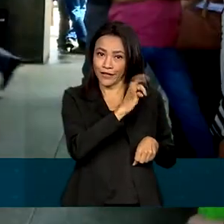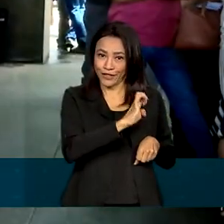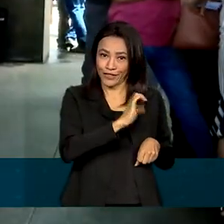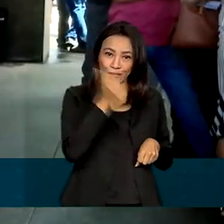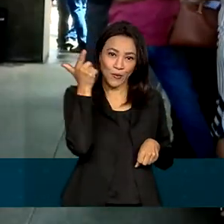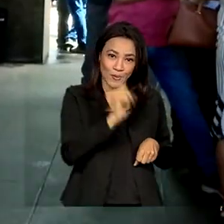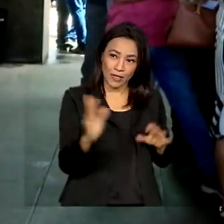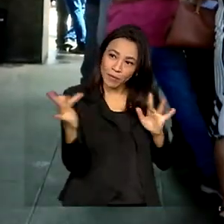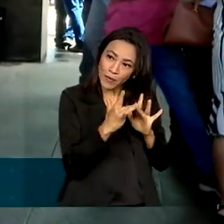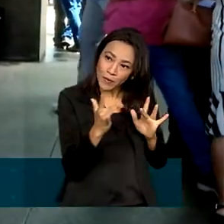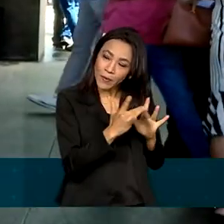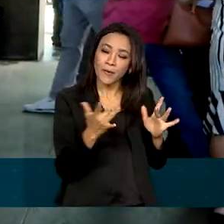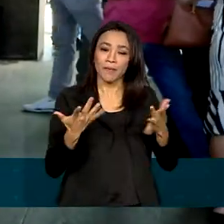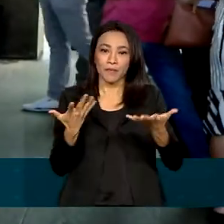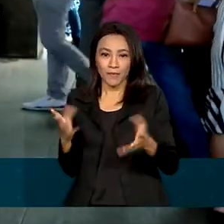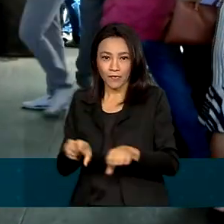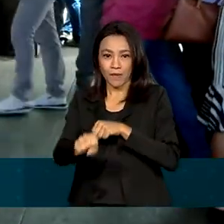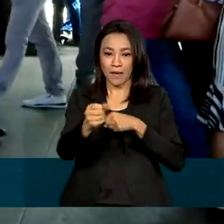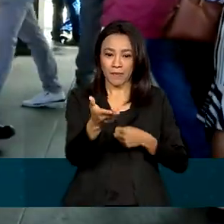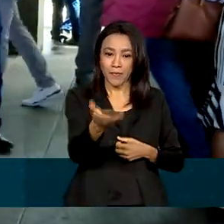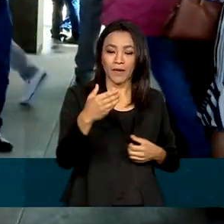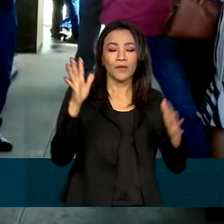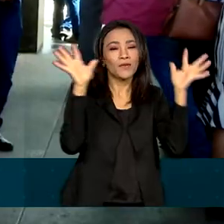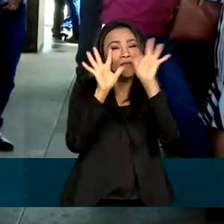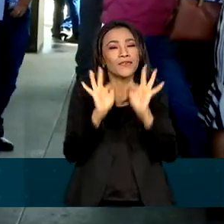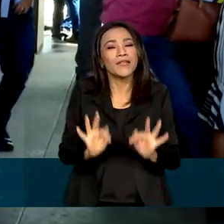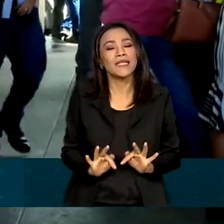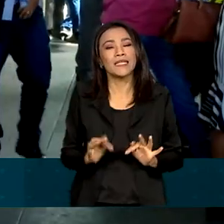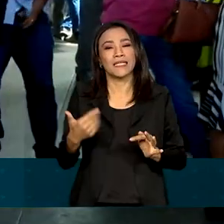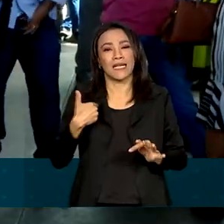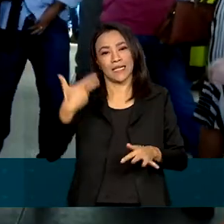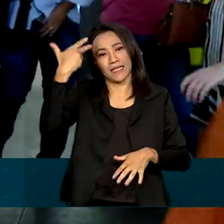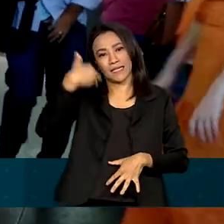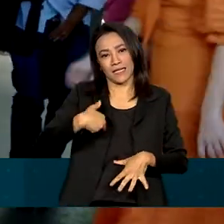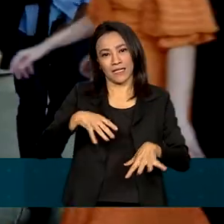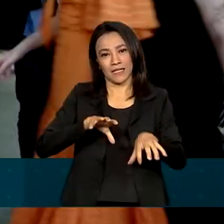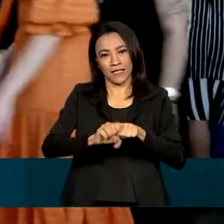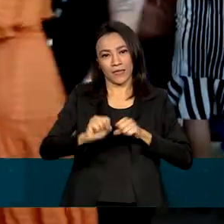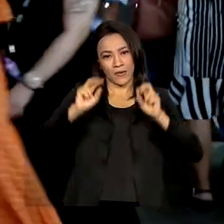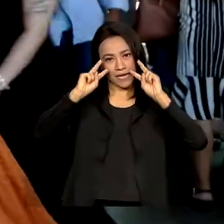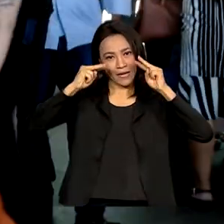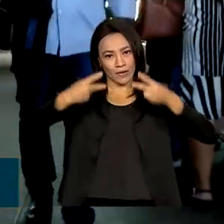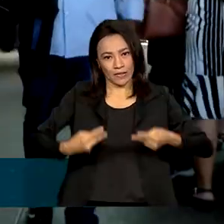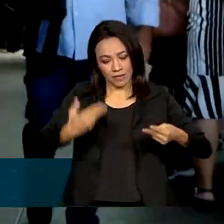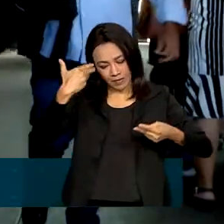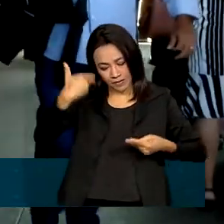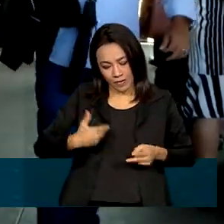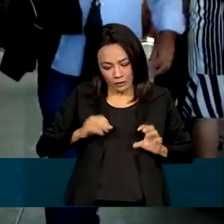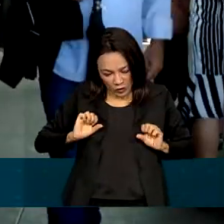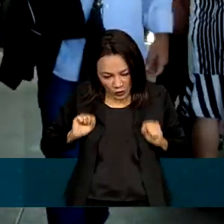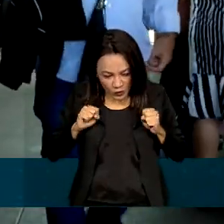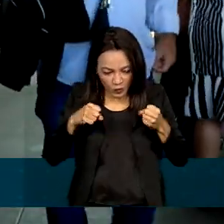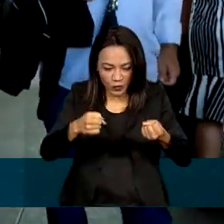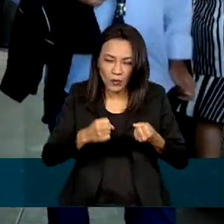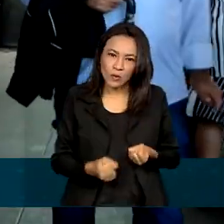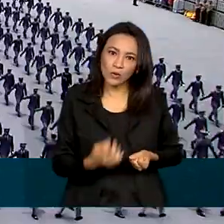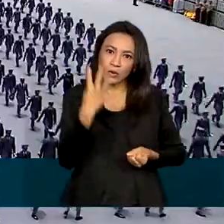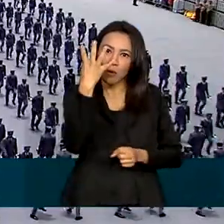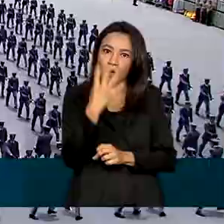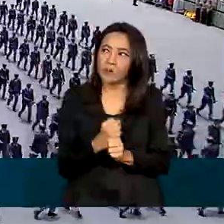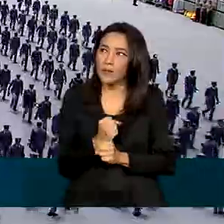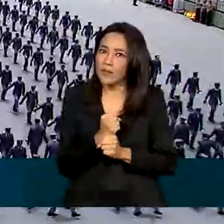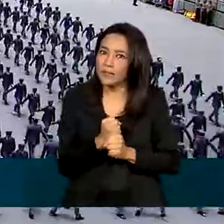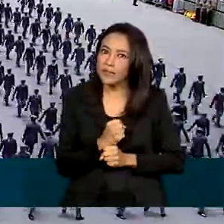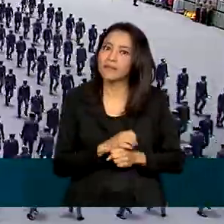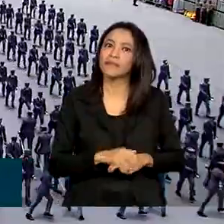muito feliz porque essa formatura representa o reconhecimento do esforço desses 4 longos anos.